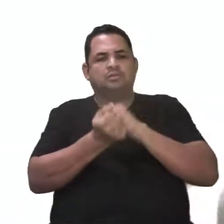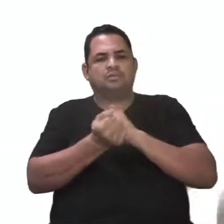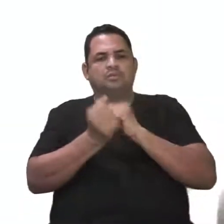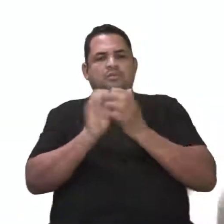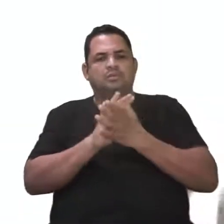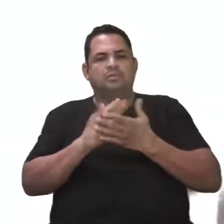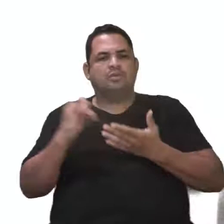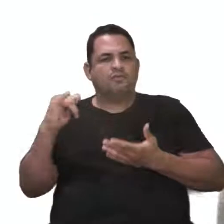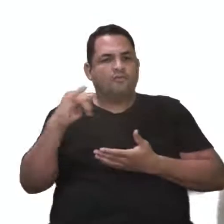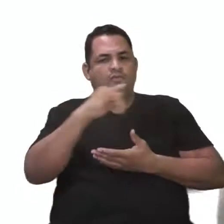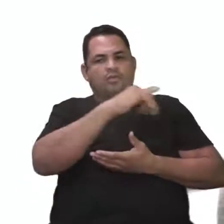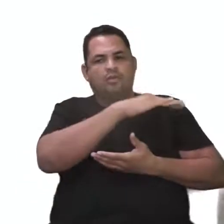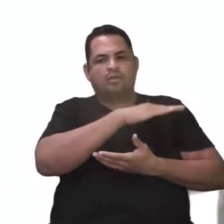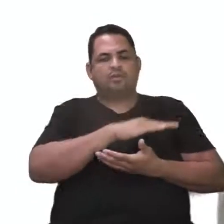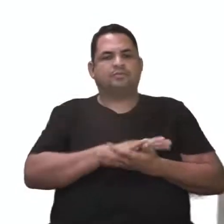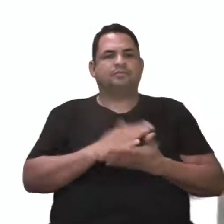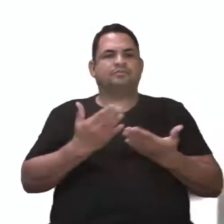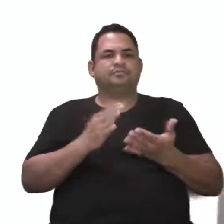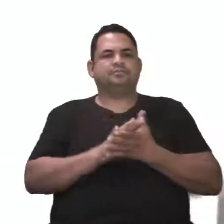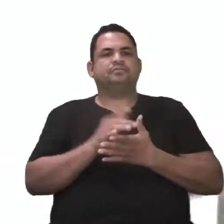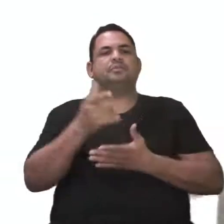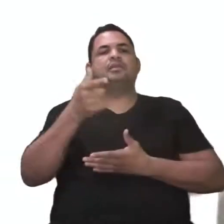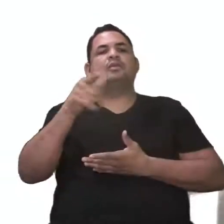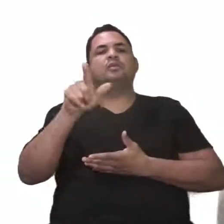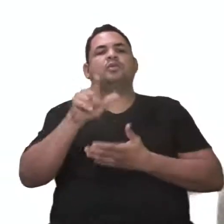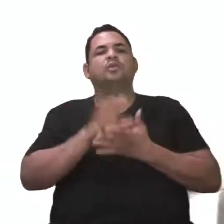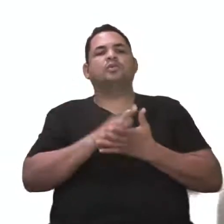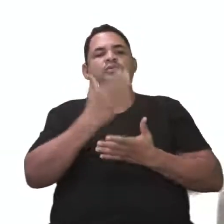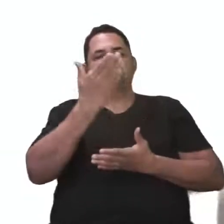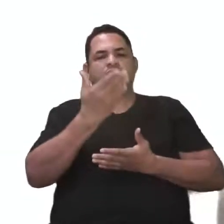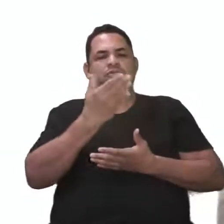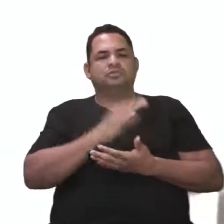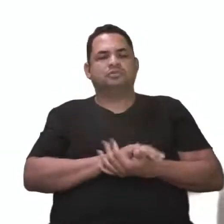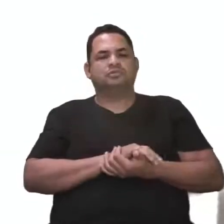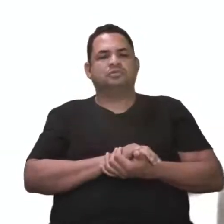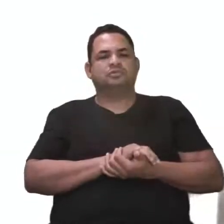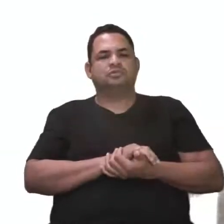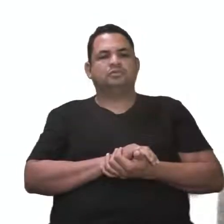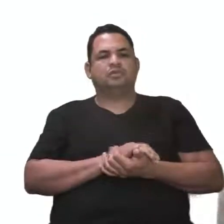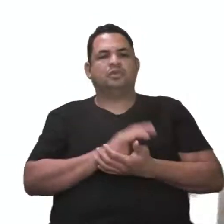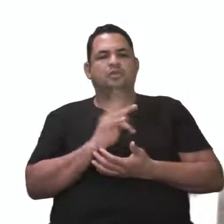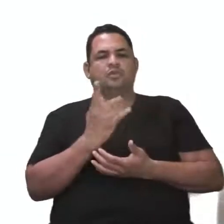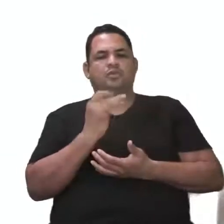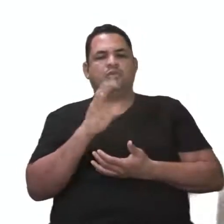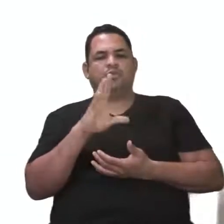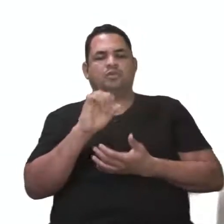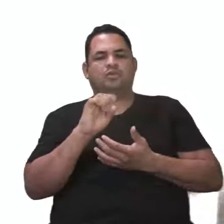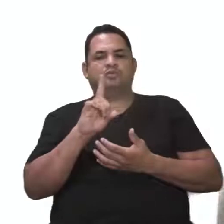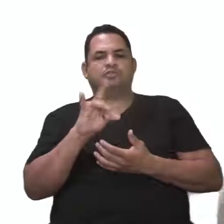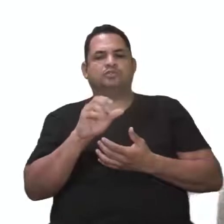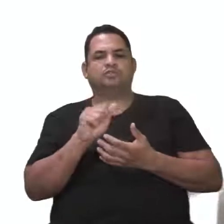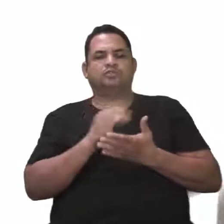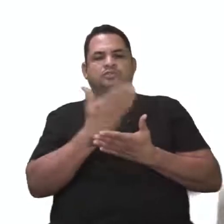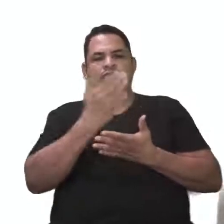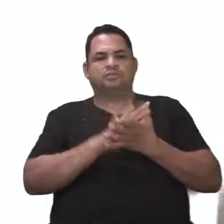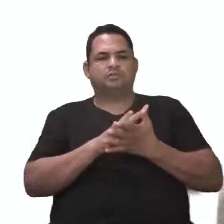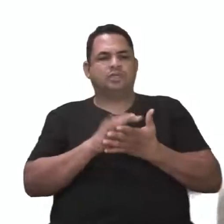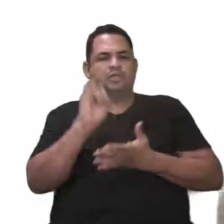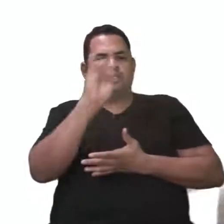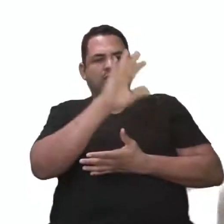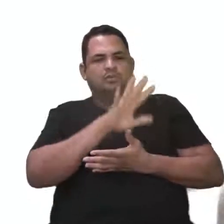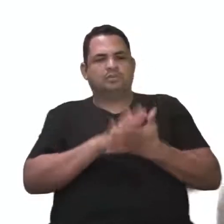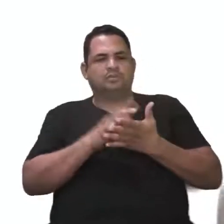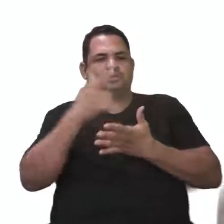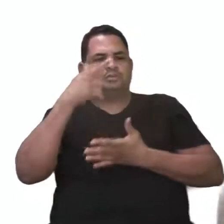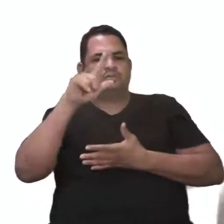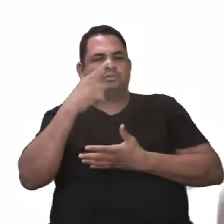ao voo. Agora vamos ver alguns outros casos dessa homologia. E nessa imagem a gente consegue ver